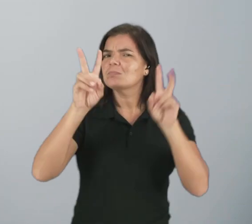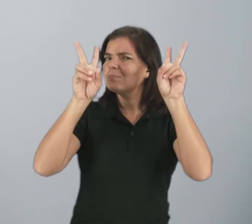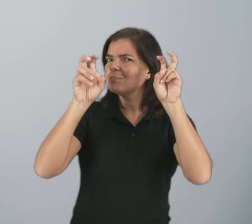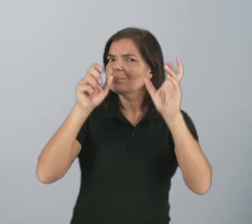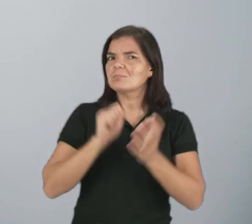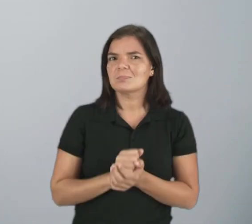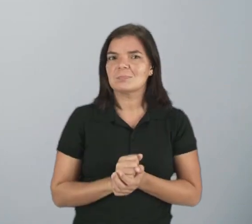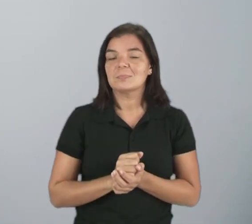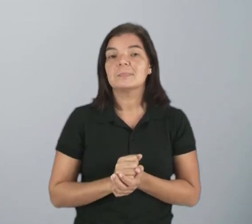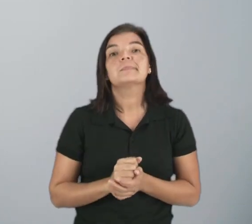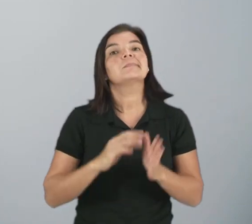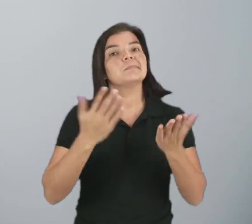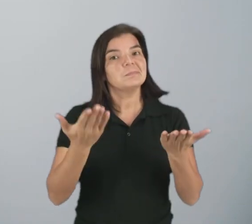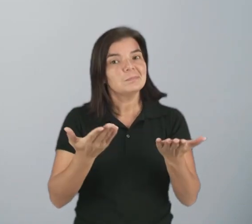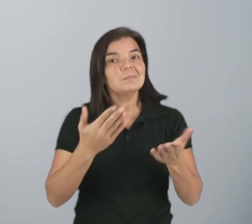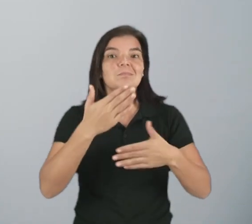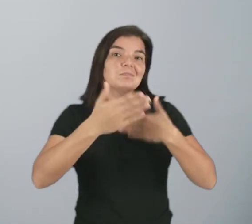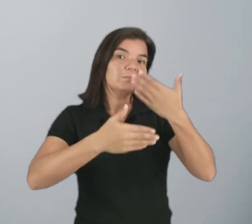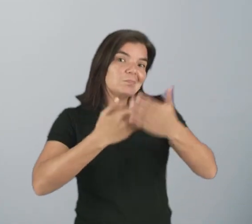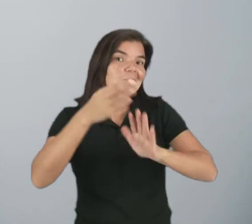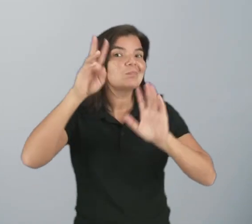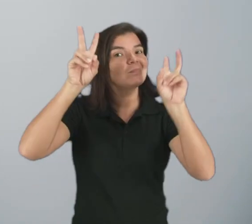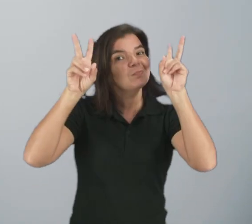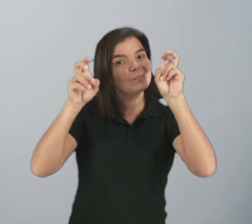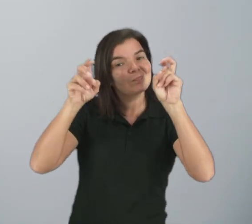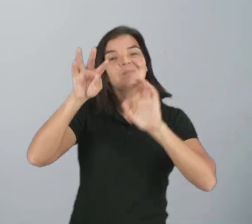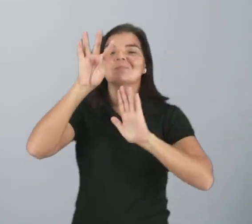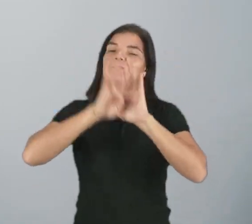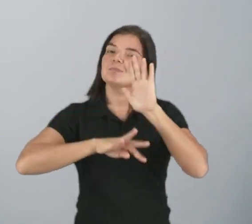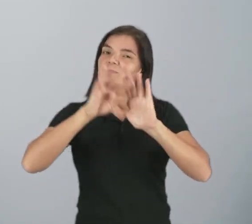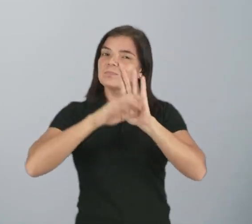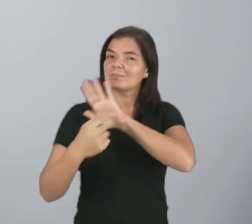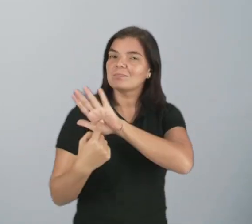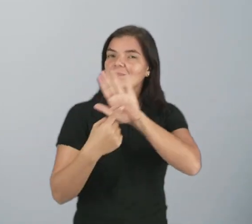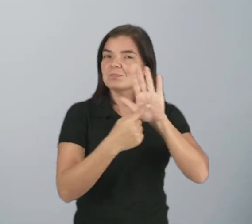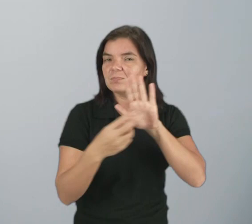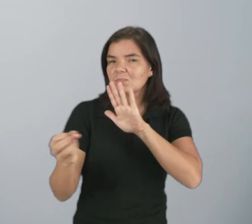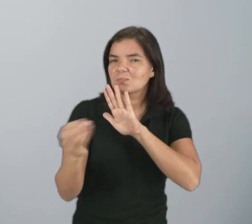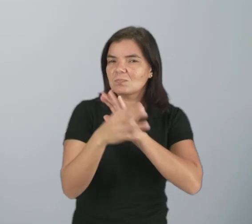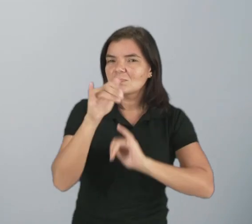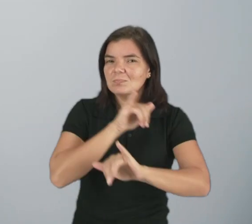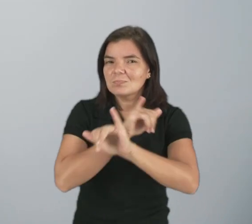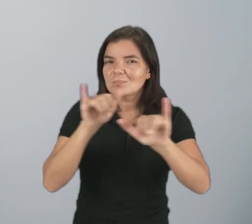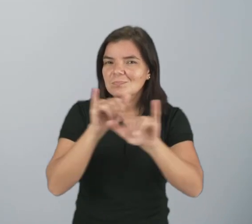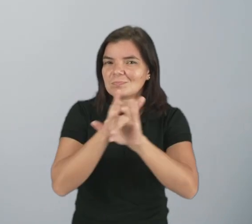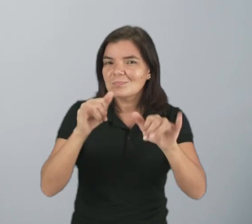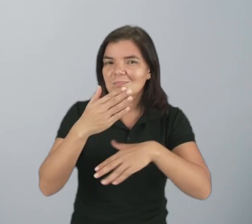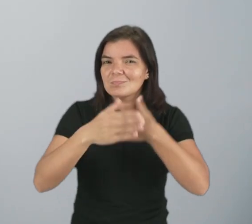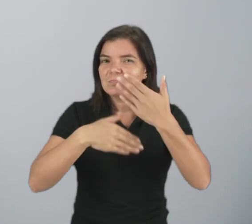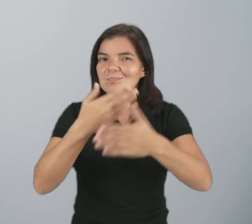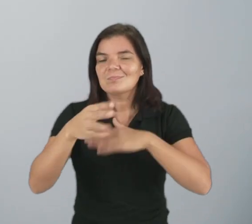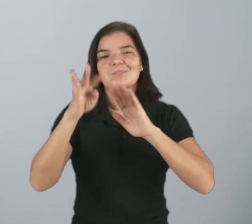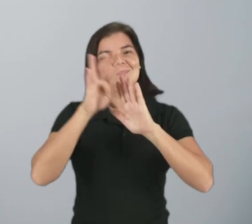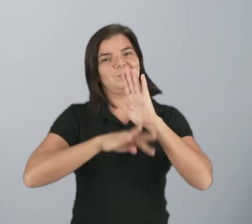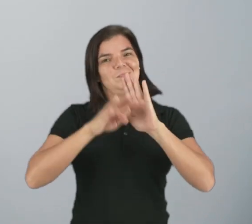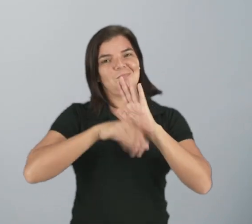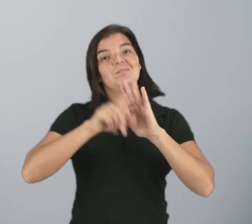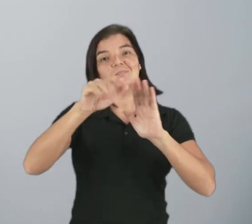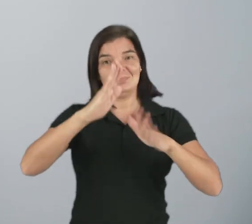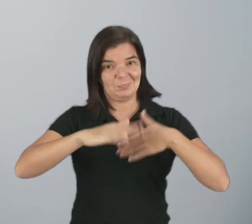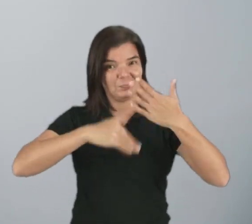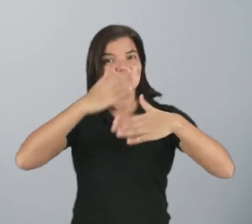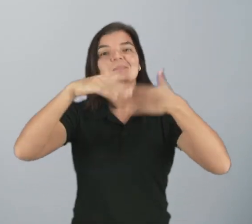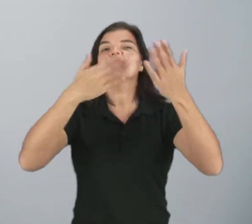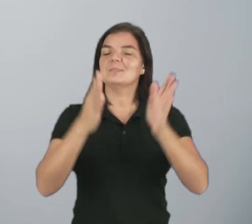É basicamente quando a gente vai progredindo no tema do texto, apresentando novas informações durante o texto. Isso é a